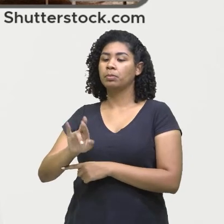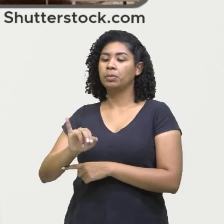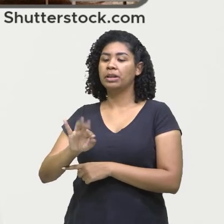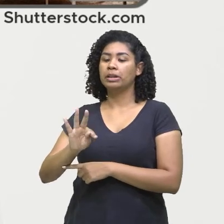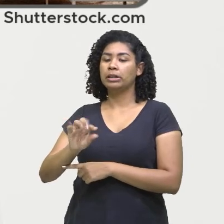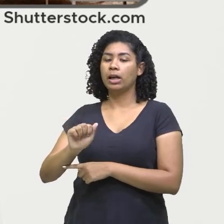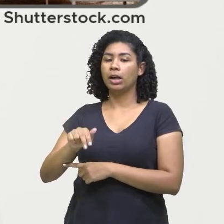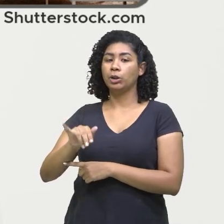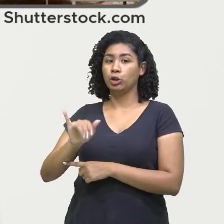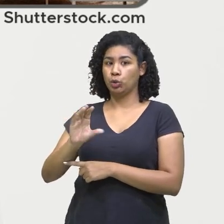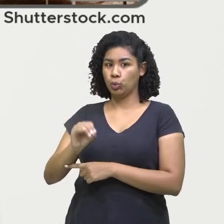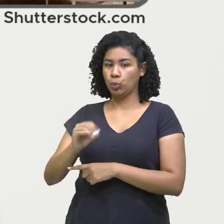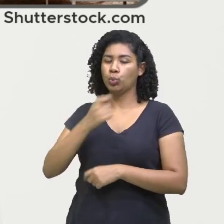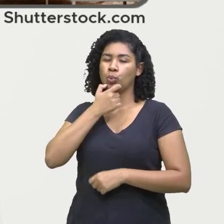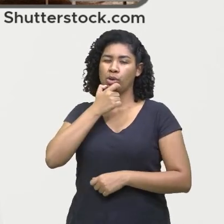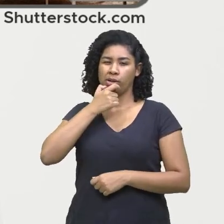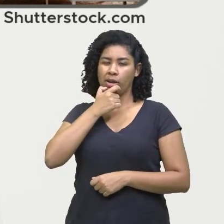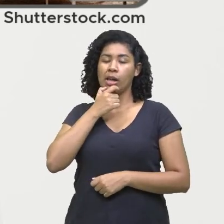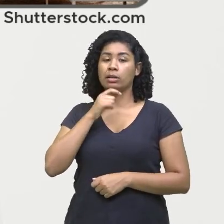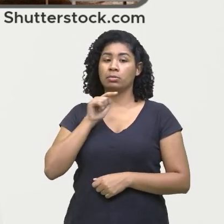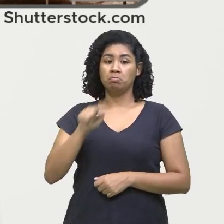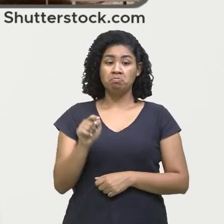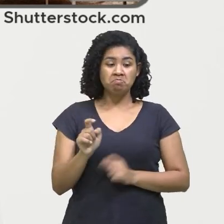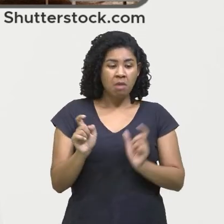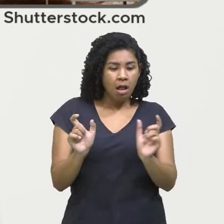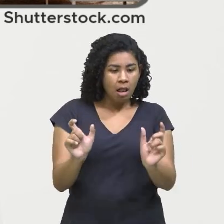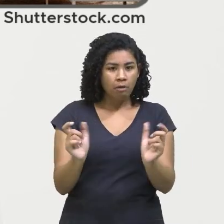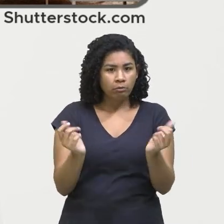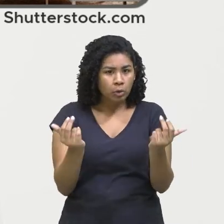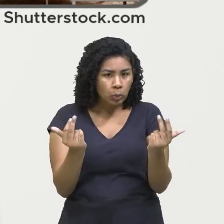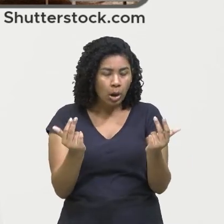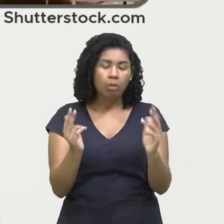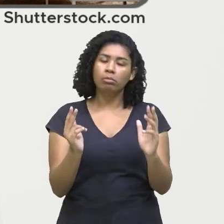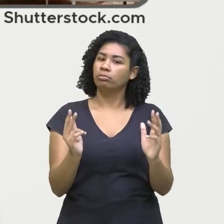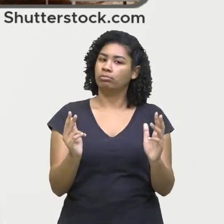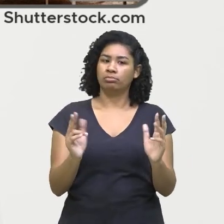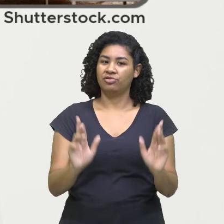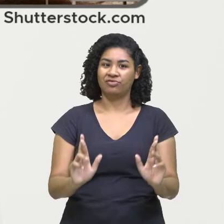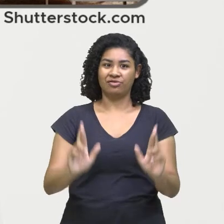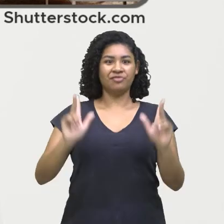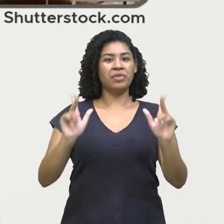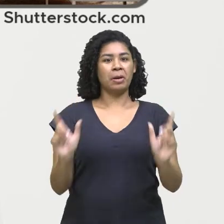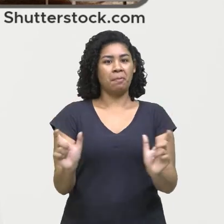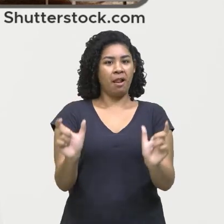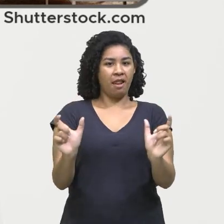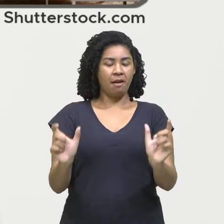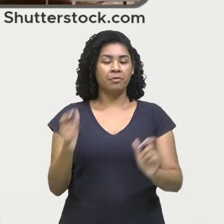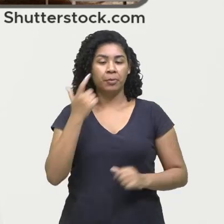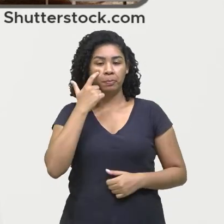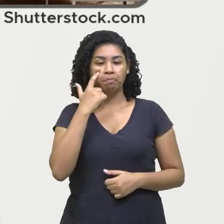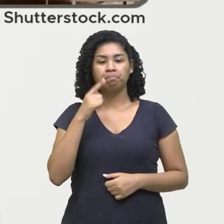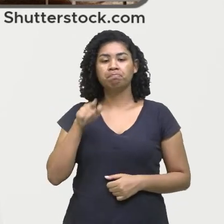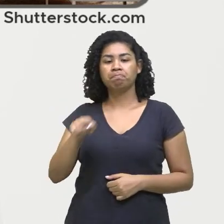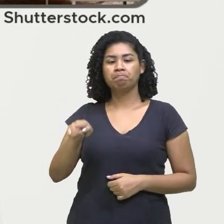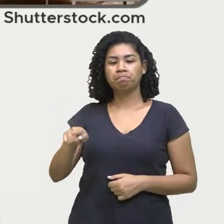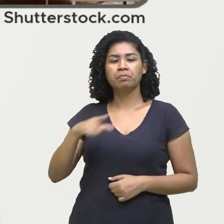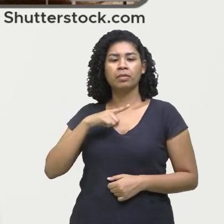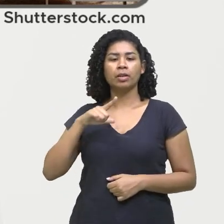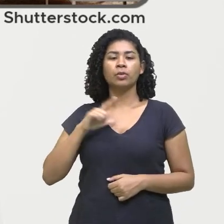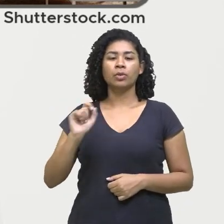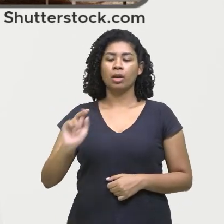britânico, esta mesma palavra aí vai aparecer um pouco diferente. Olha só como ela vai aparecer, bem assim,